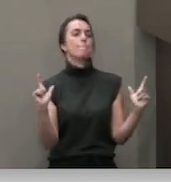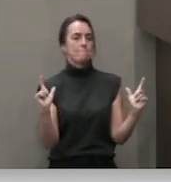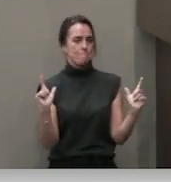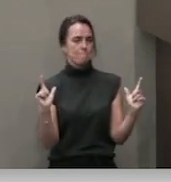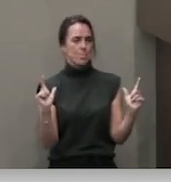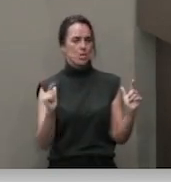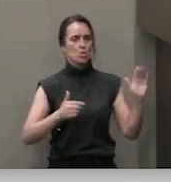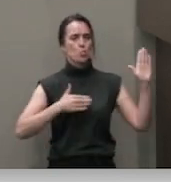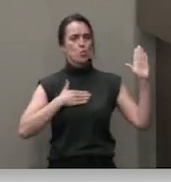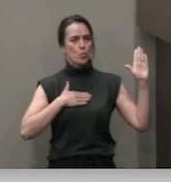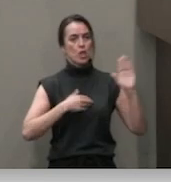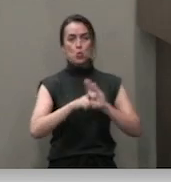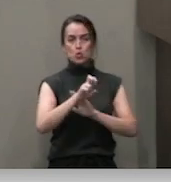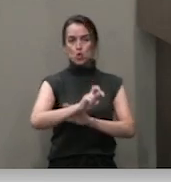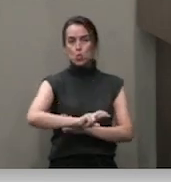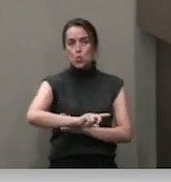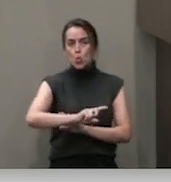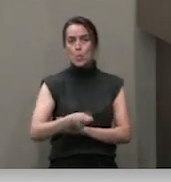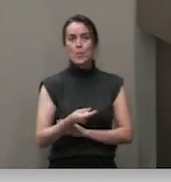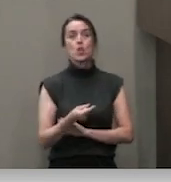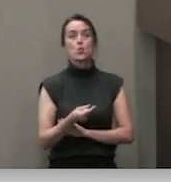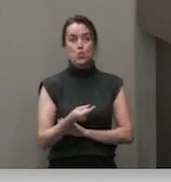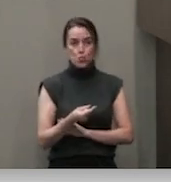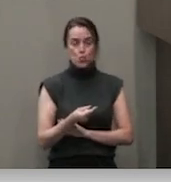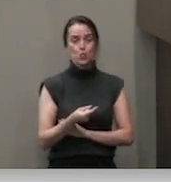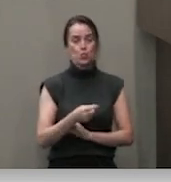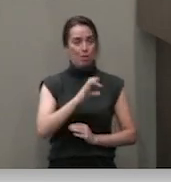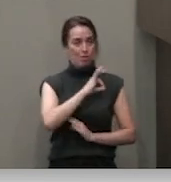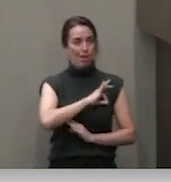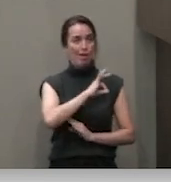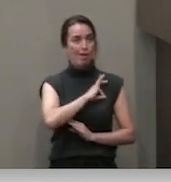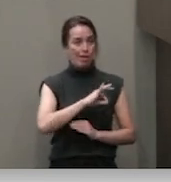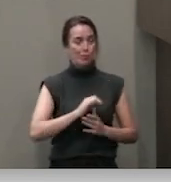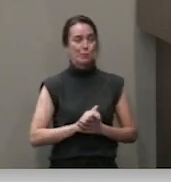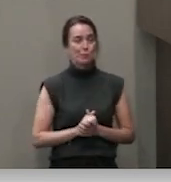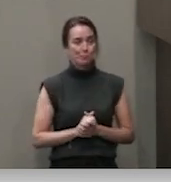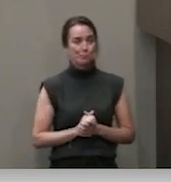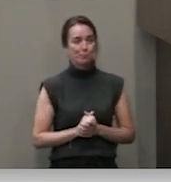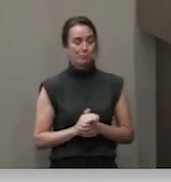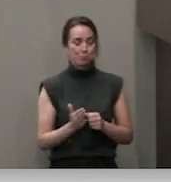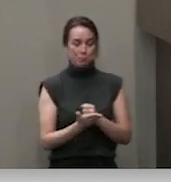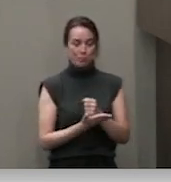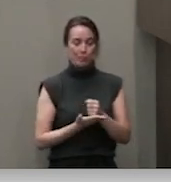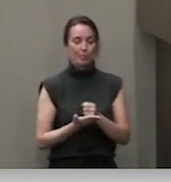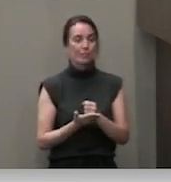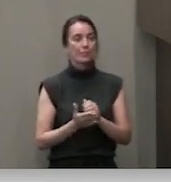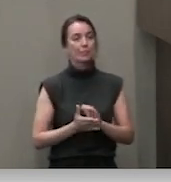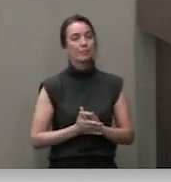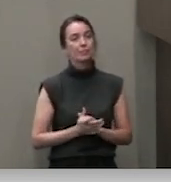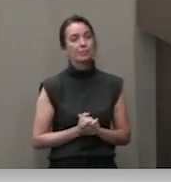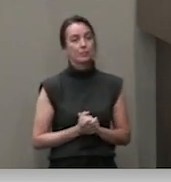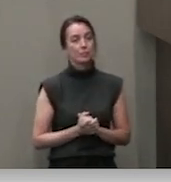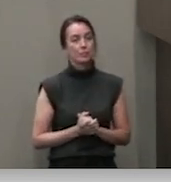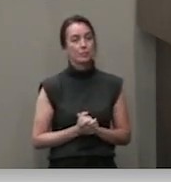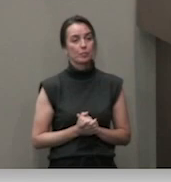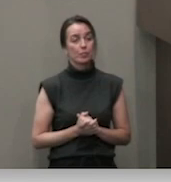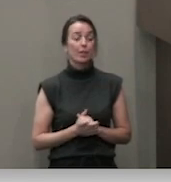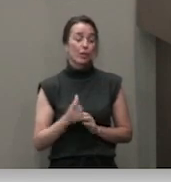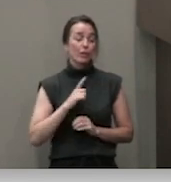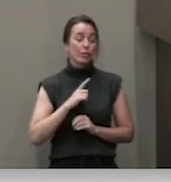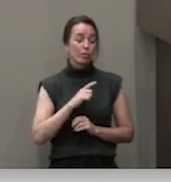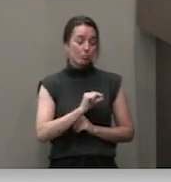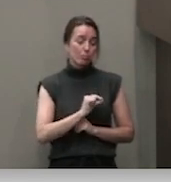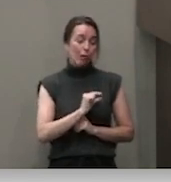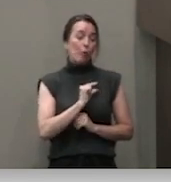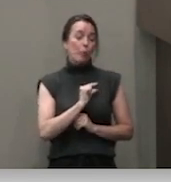5.000 na campanha né Vereador Ernesto era prometido 5.000 de de salário mínimo será tamb um aumento mínimo exatamente